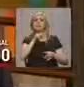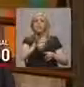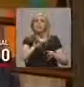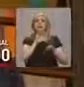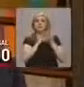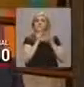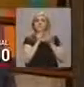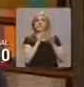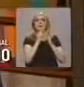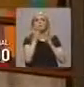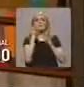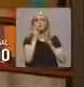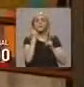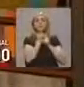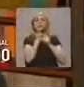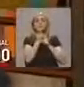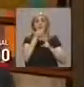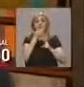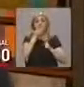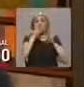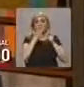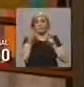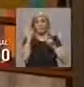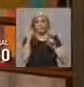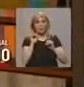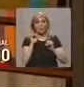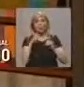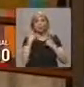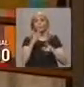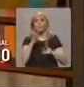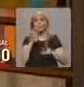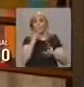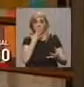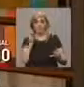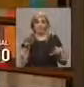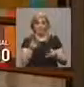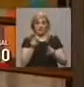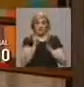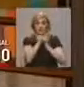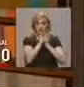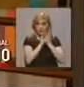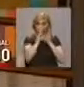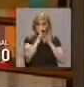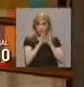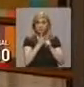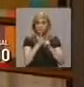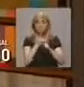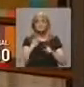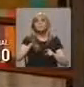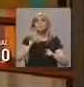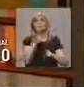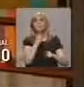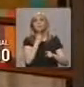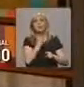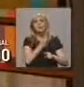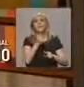vida a personagens que não existiam e que passam a existir, temos que dizer